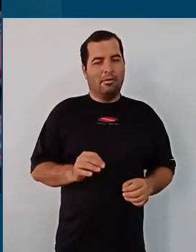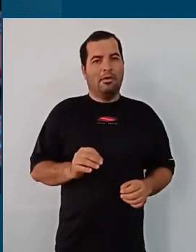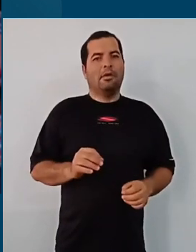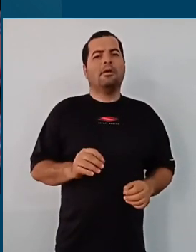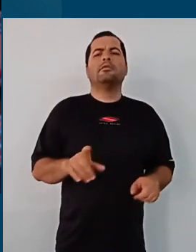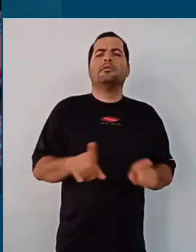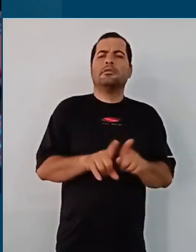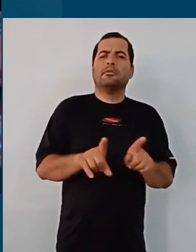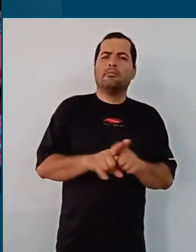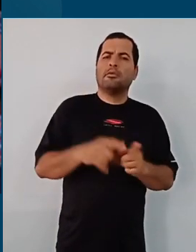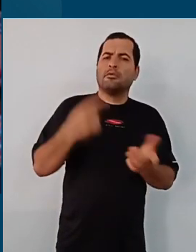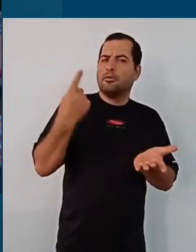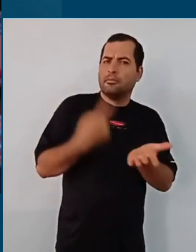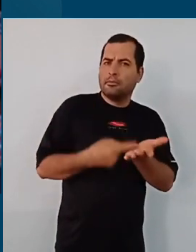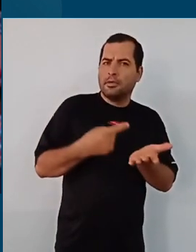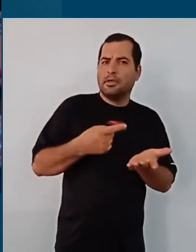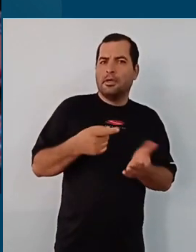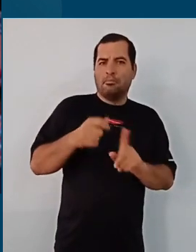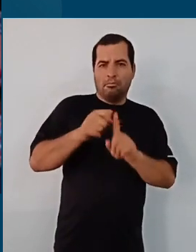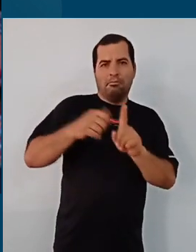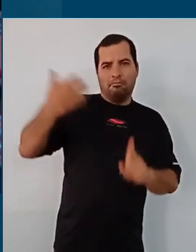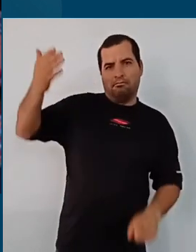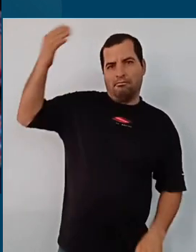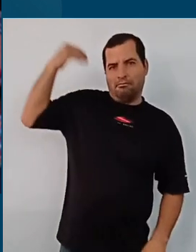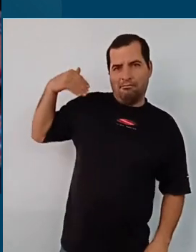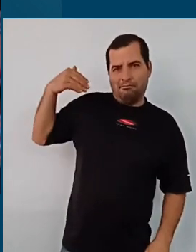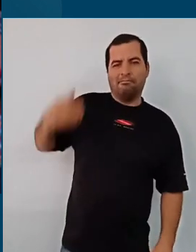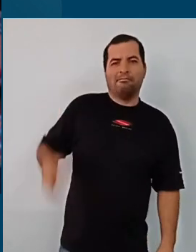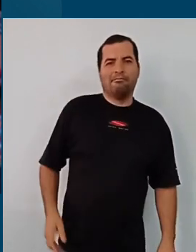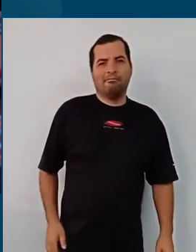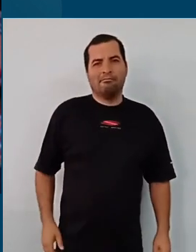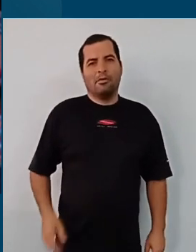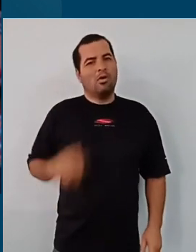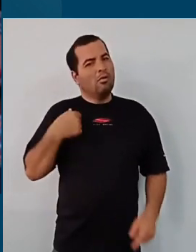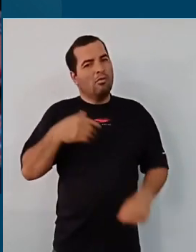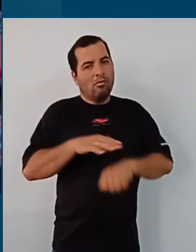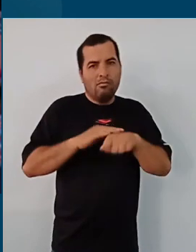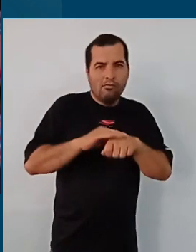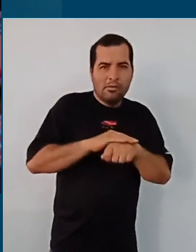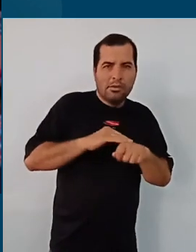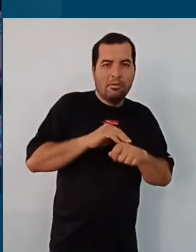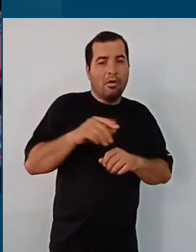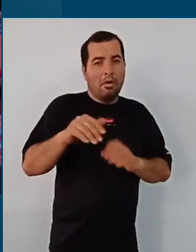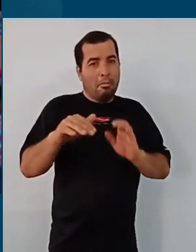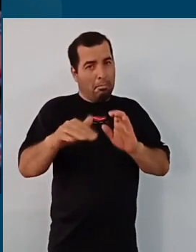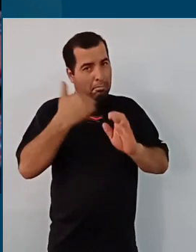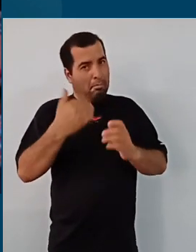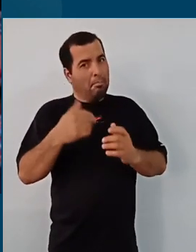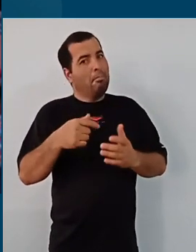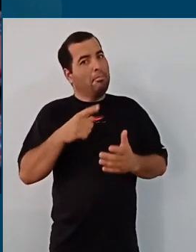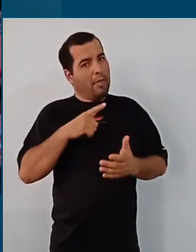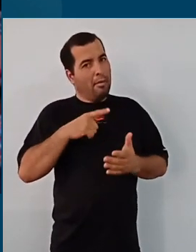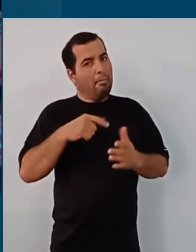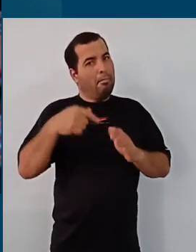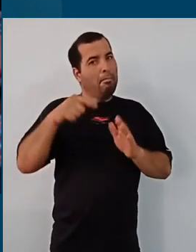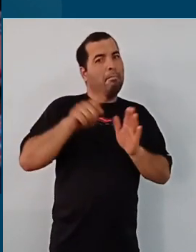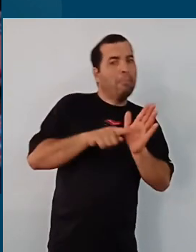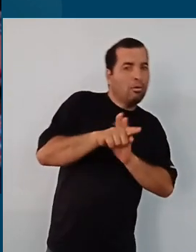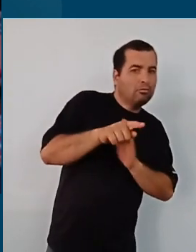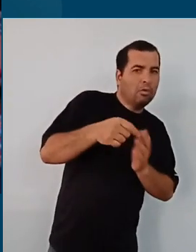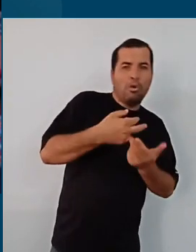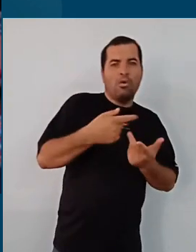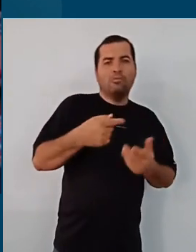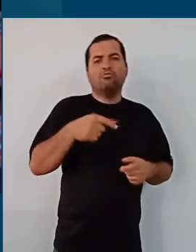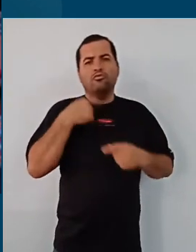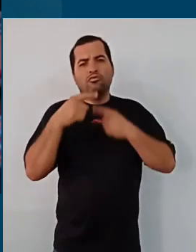fizemos no mês anterior, né? Vamos conversando, vocês vão fazendo as suas perguntas, e aí a